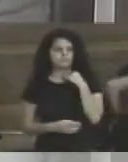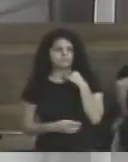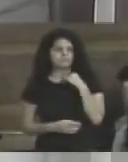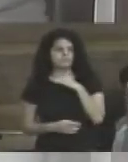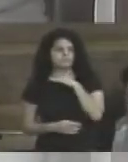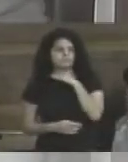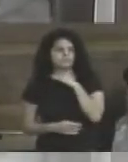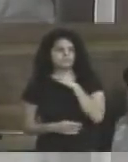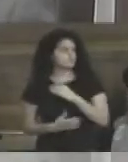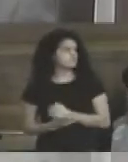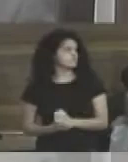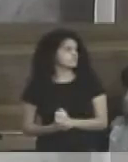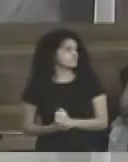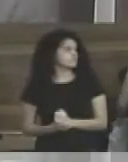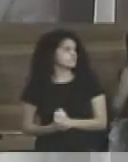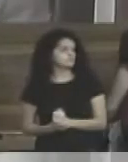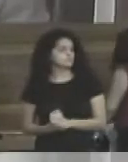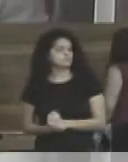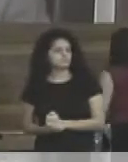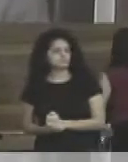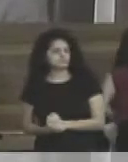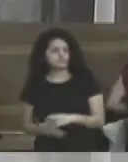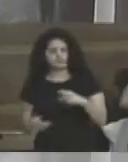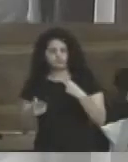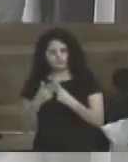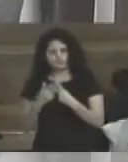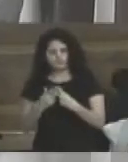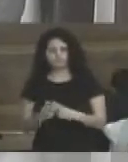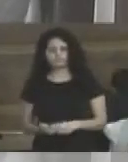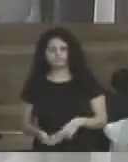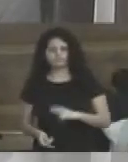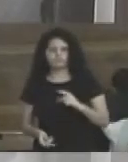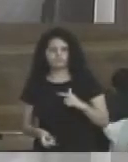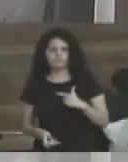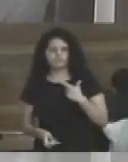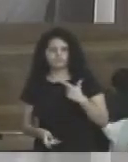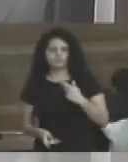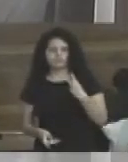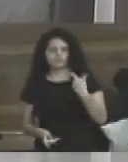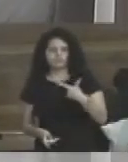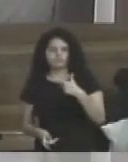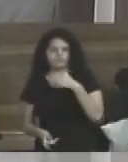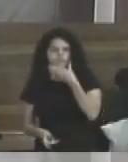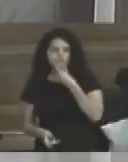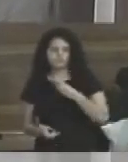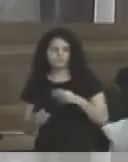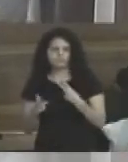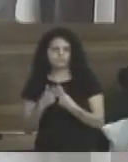Também foi ferido de raspão, foi preso também. Lá no Manguinho, lá no Promorá.